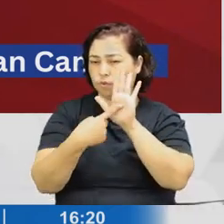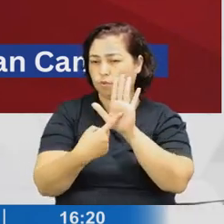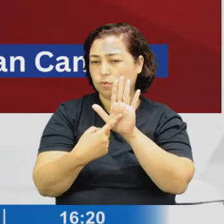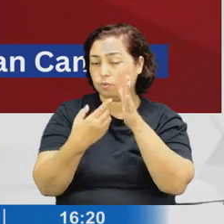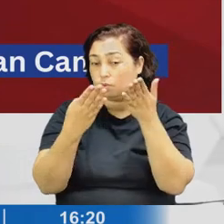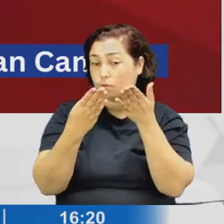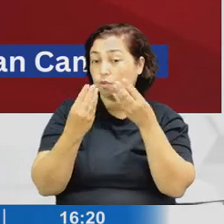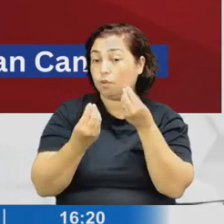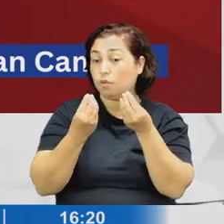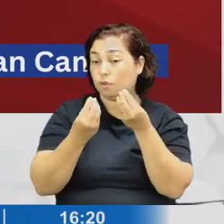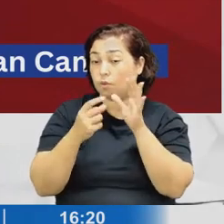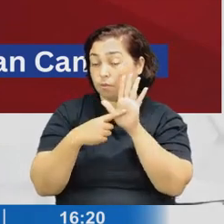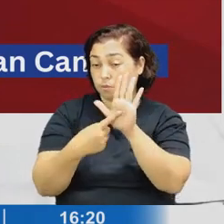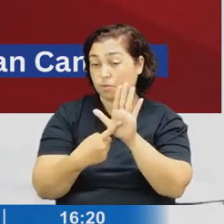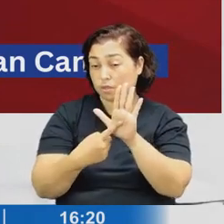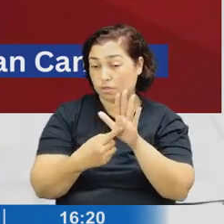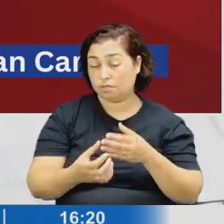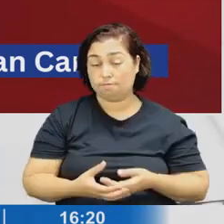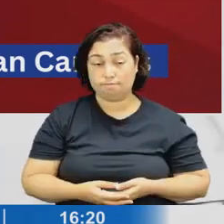junto